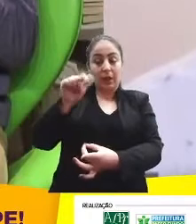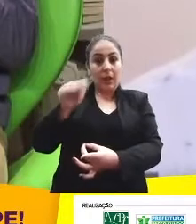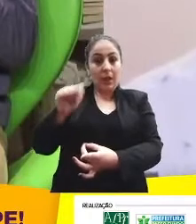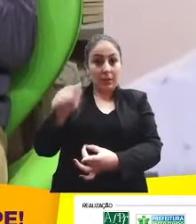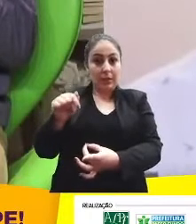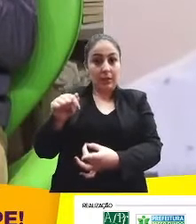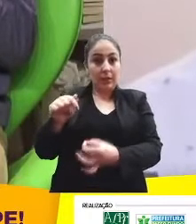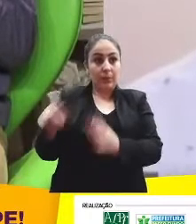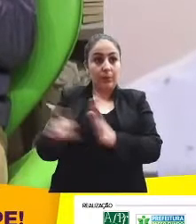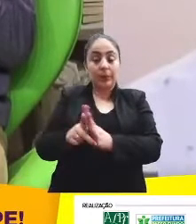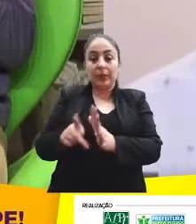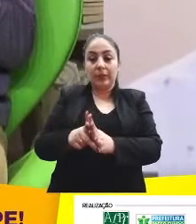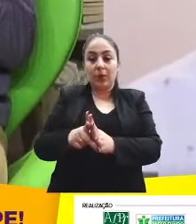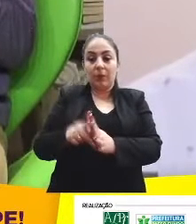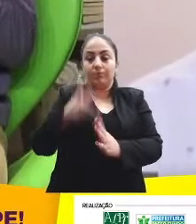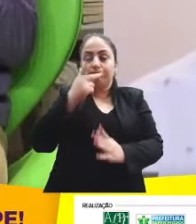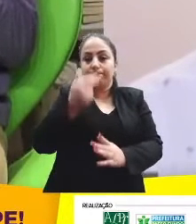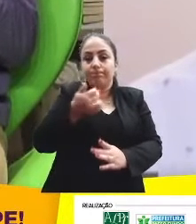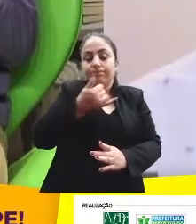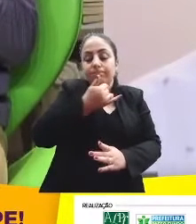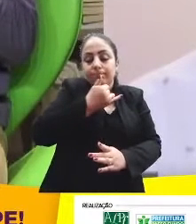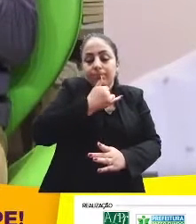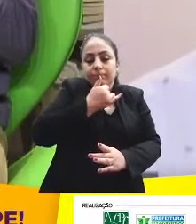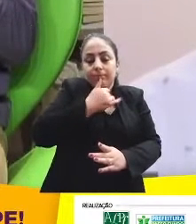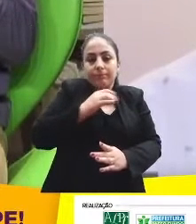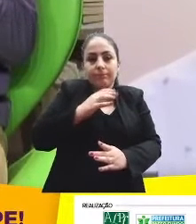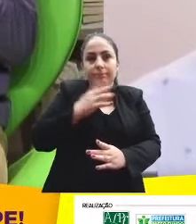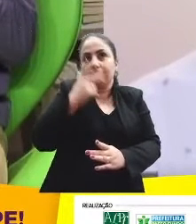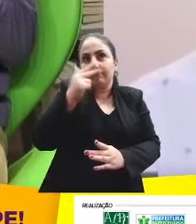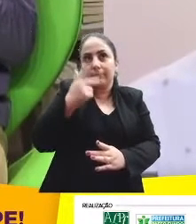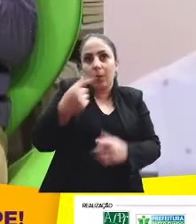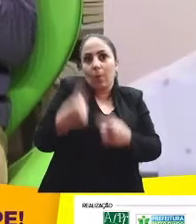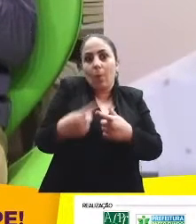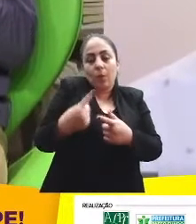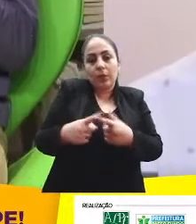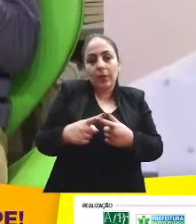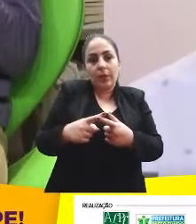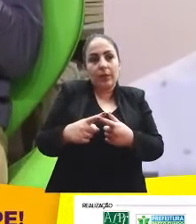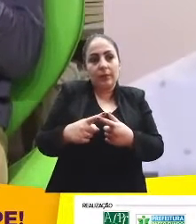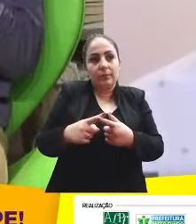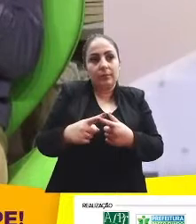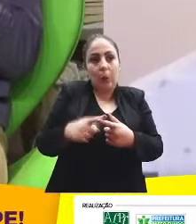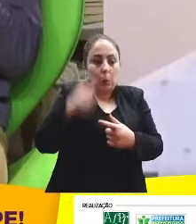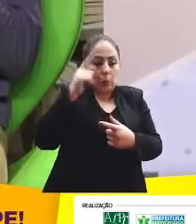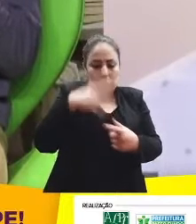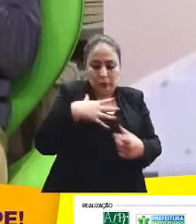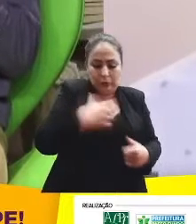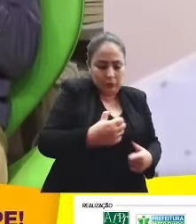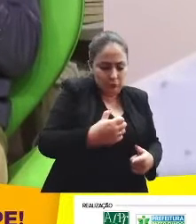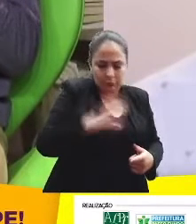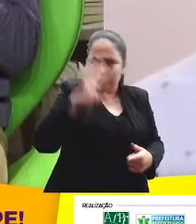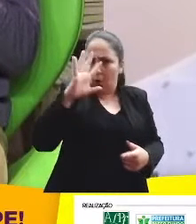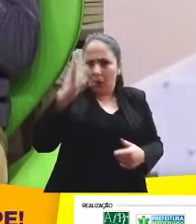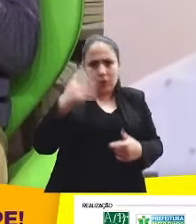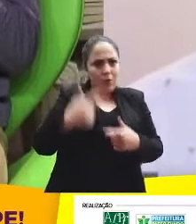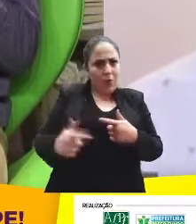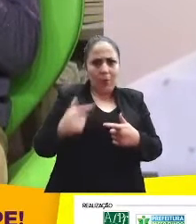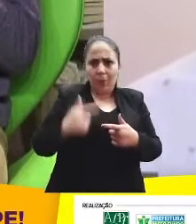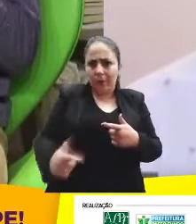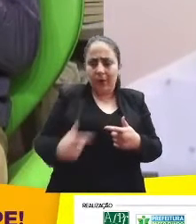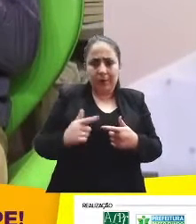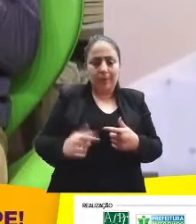ele acaba se decepcionando porque o suicídio não resolveu o problema dele, né?